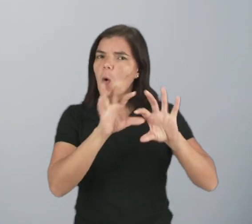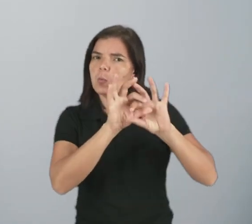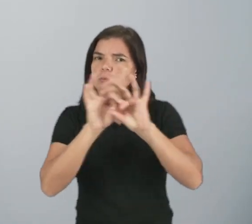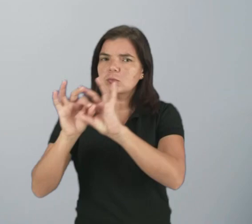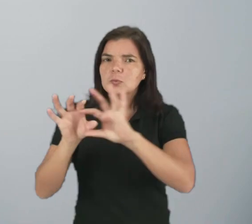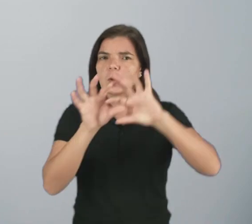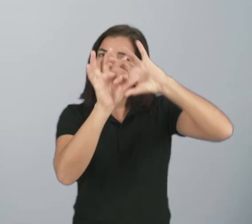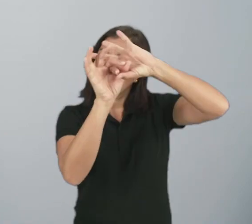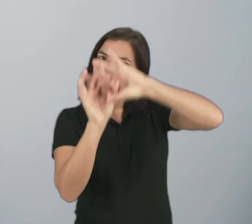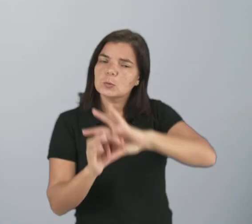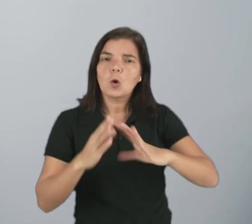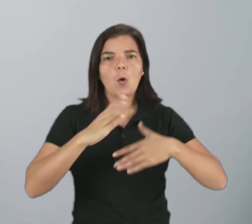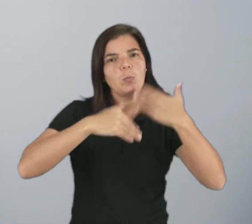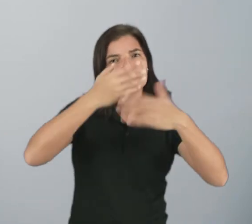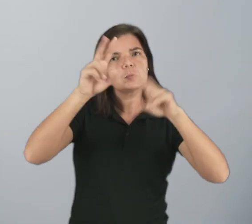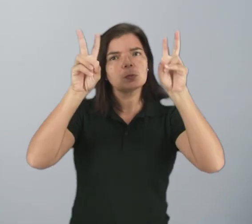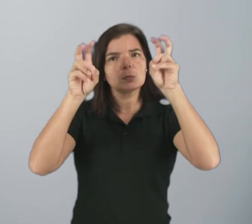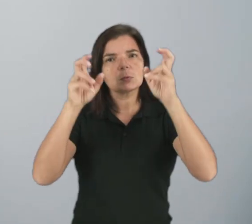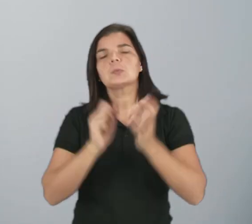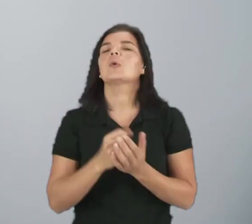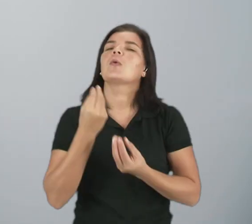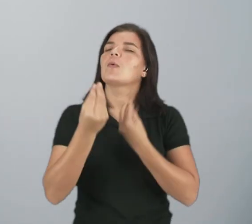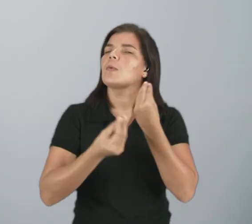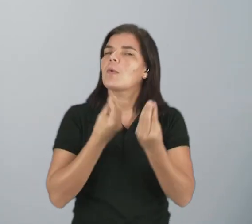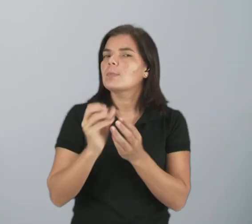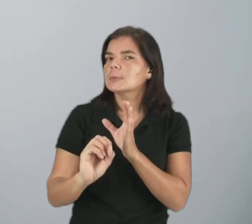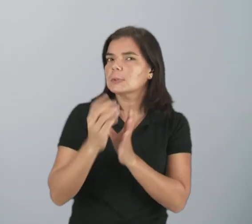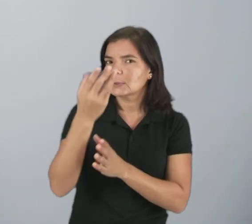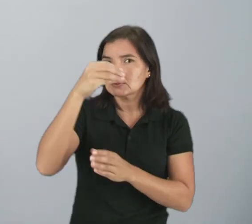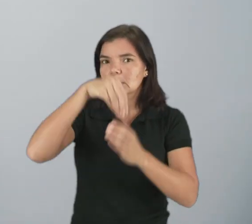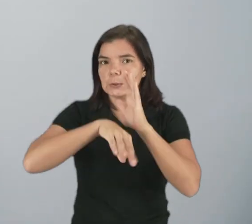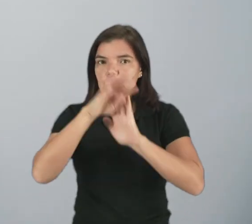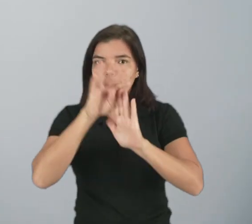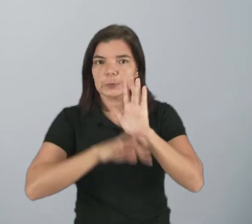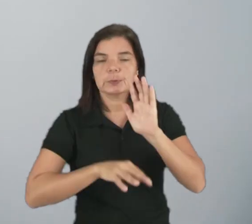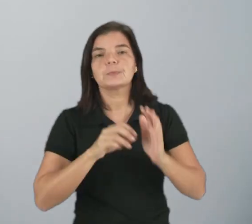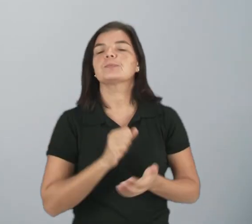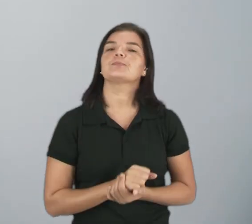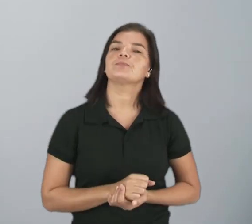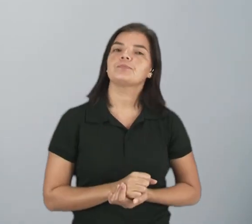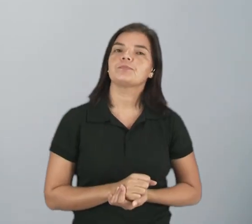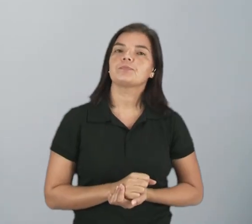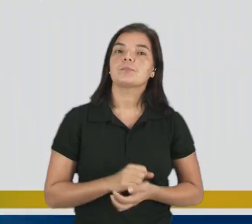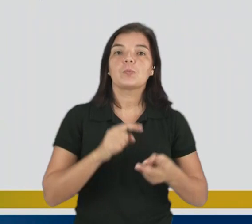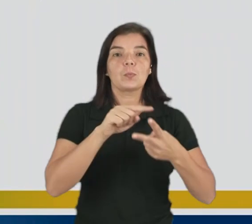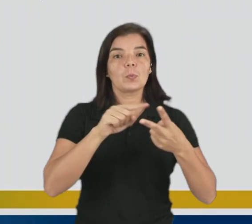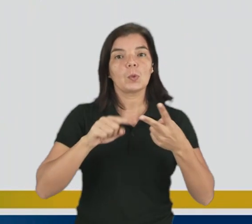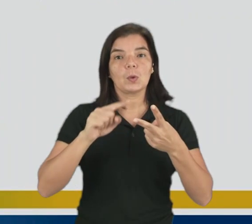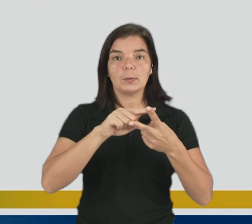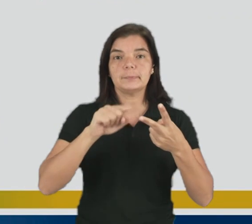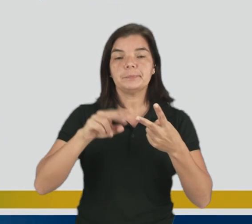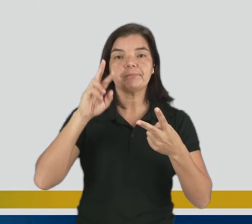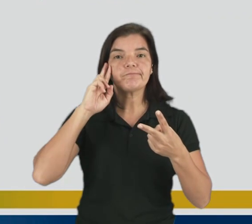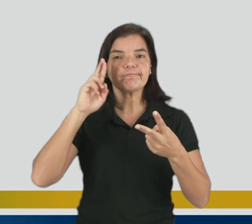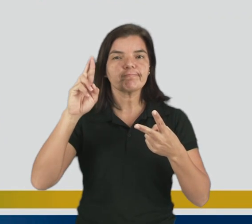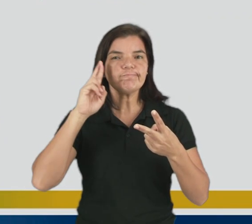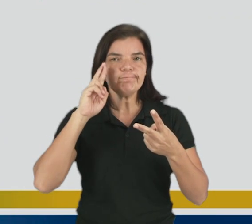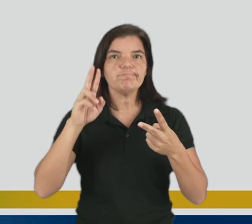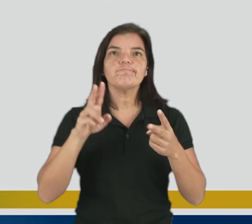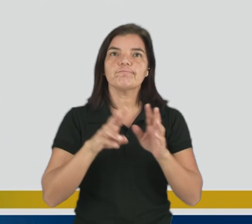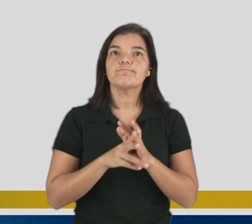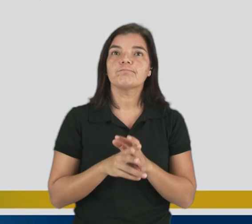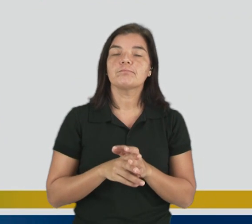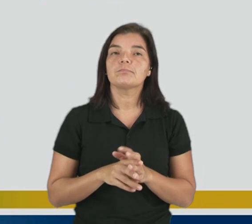coesão, coerência, progressão temática, como é que eles acontecem dentro do texto. Os 2 reflexos de uma imagem é o